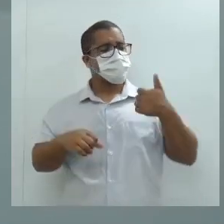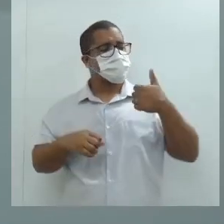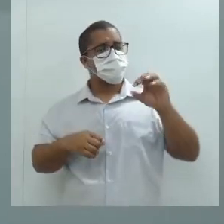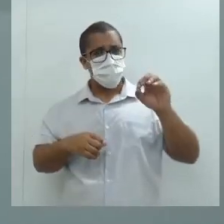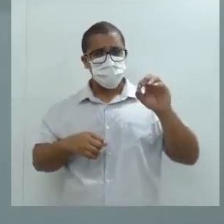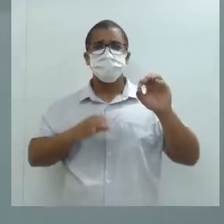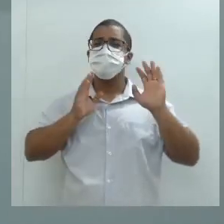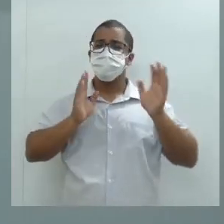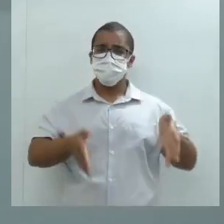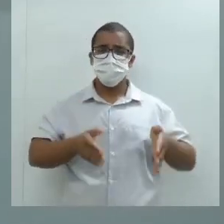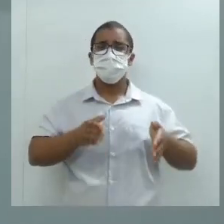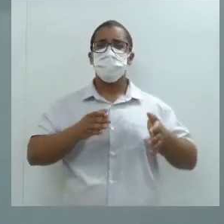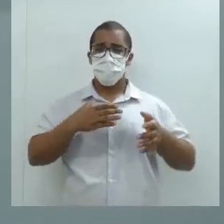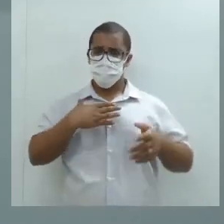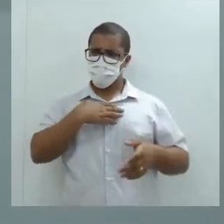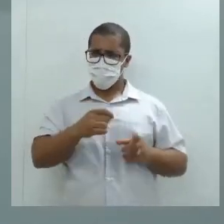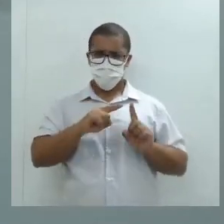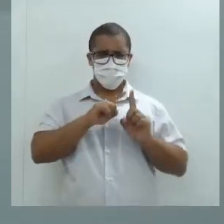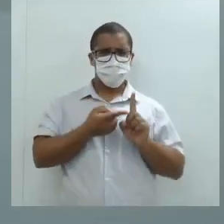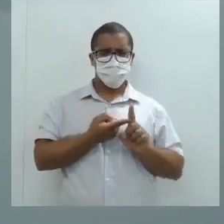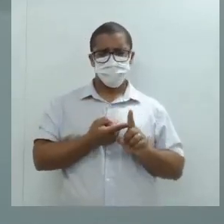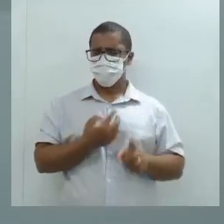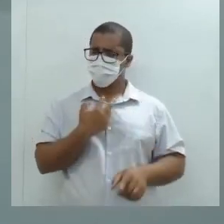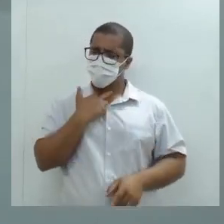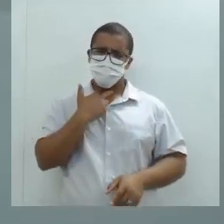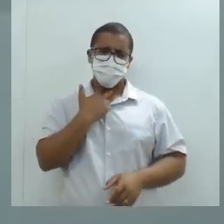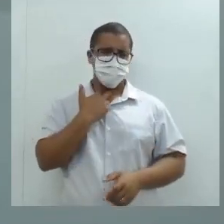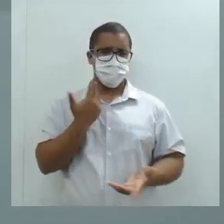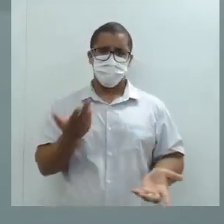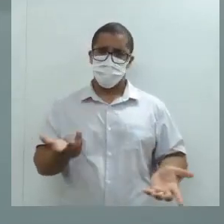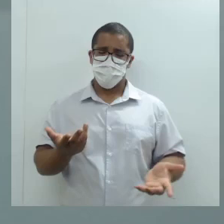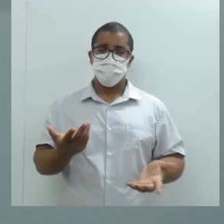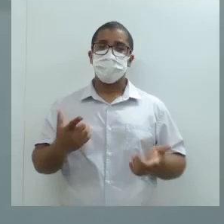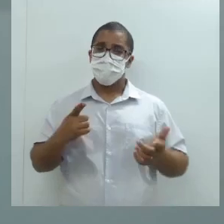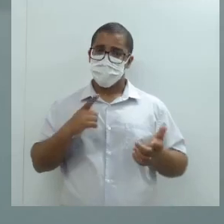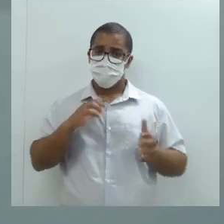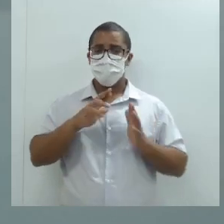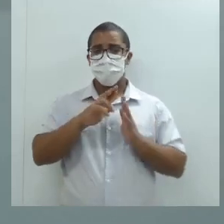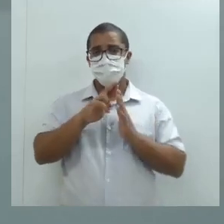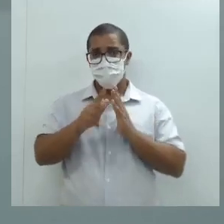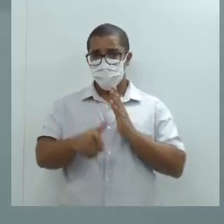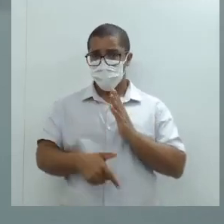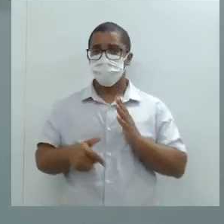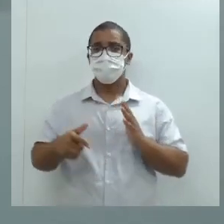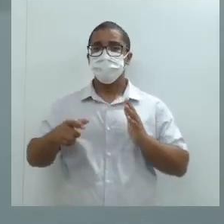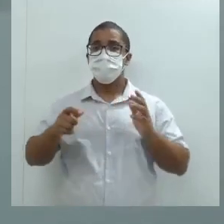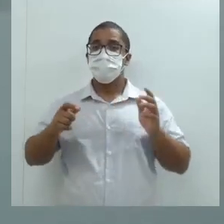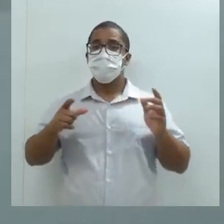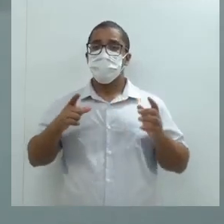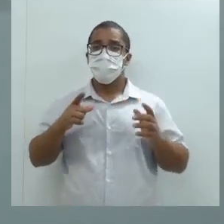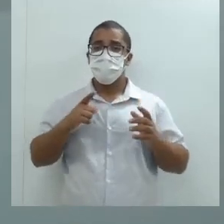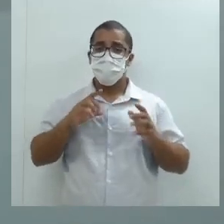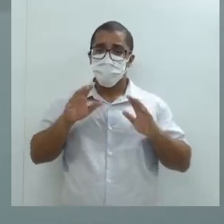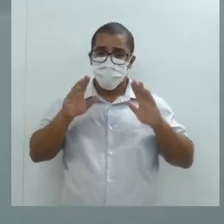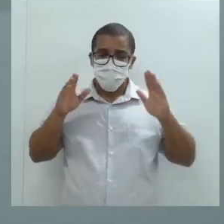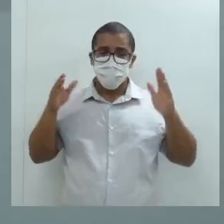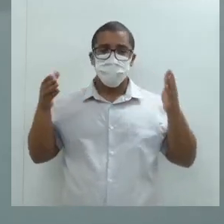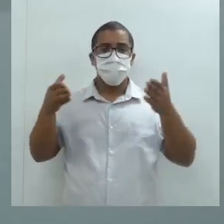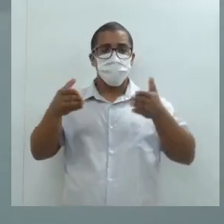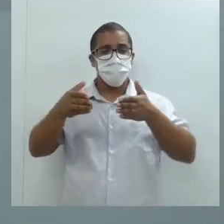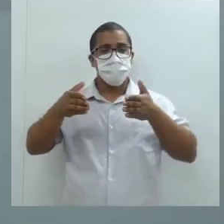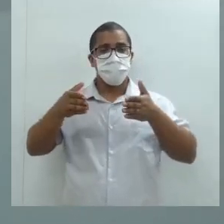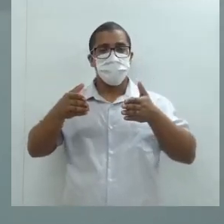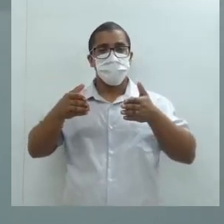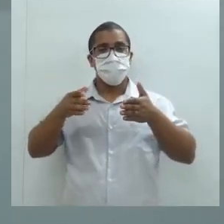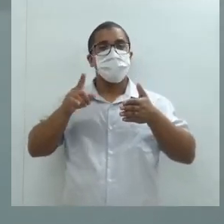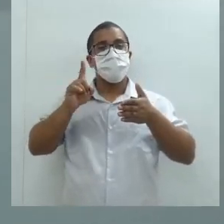ali já reproduzindo, né? Então existem vários fatores que cercam essa questão